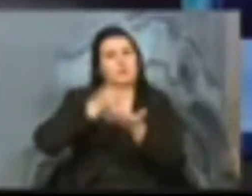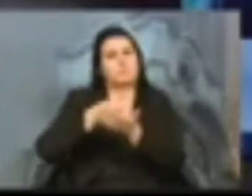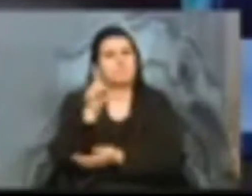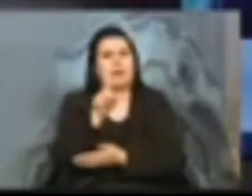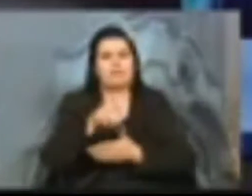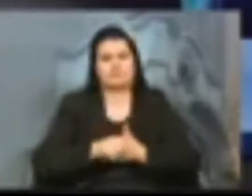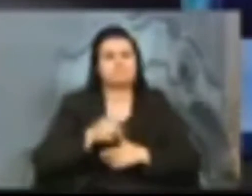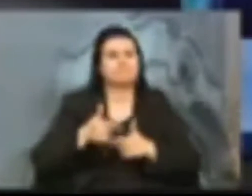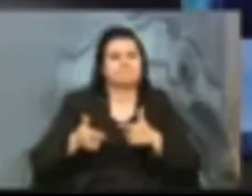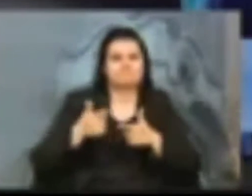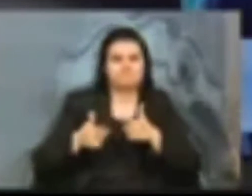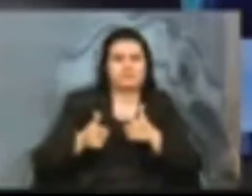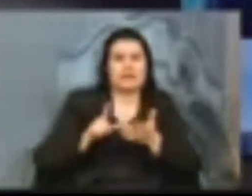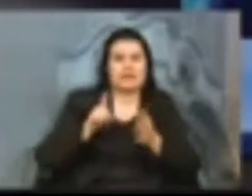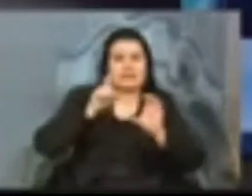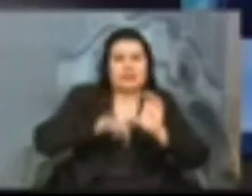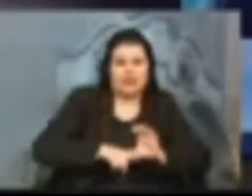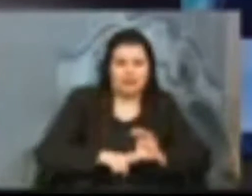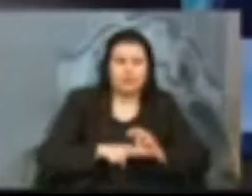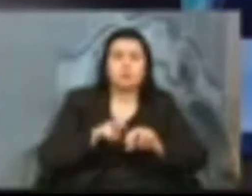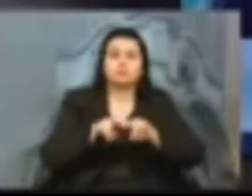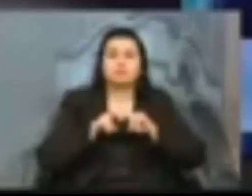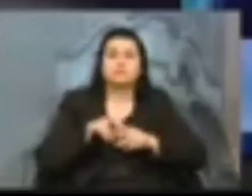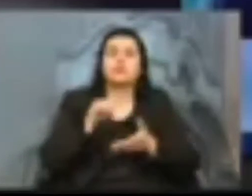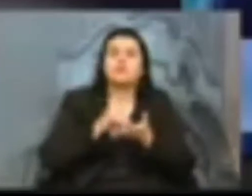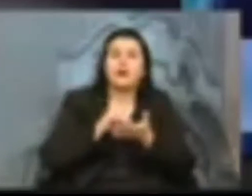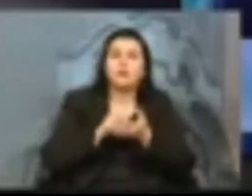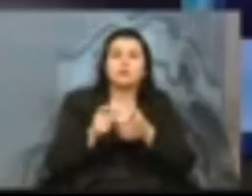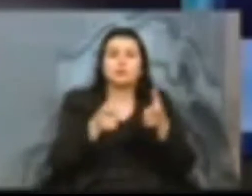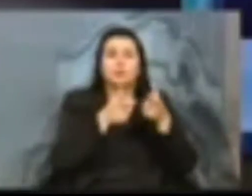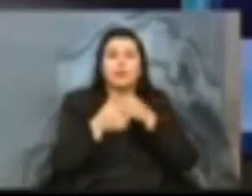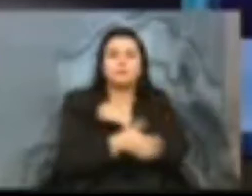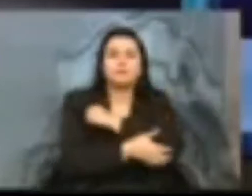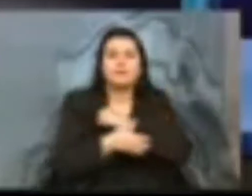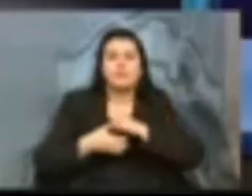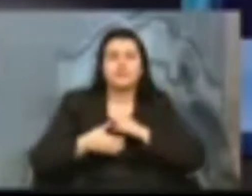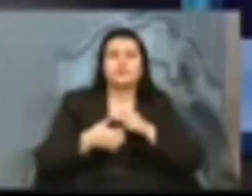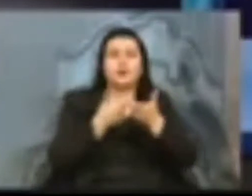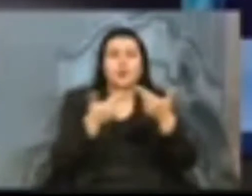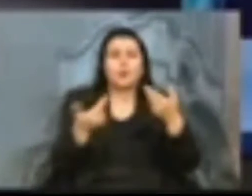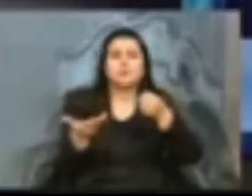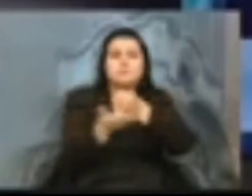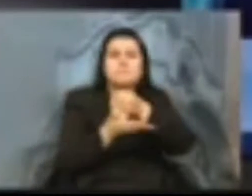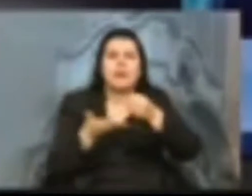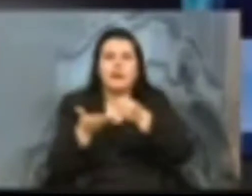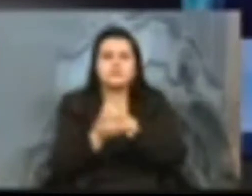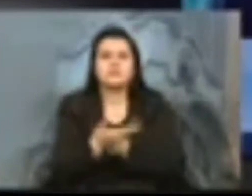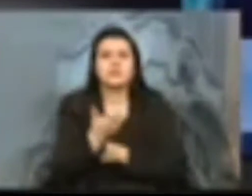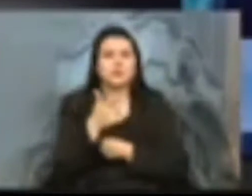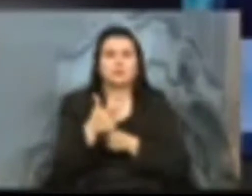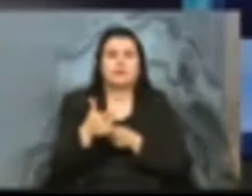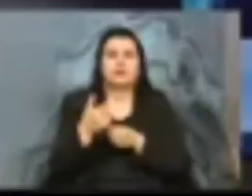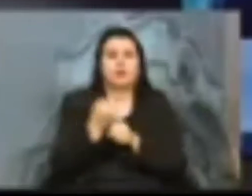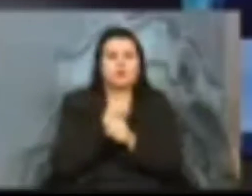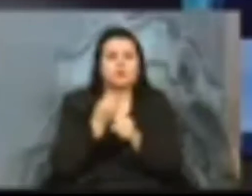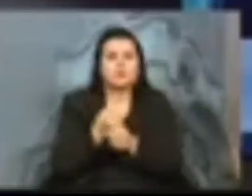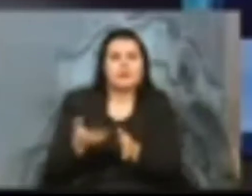colarinho branco, que a gente não tem o saneamento básico na periferia, que nós não temos o asfaltamento como